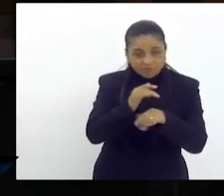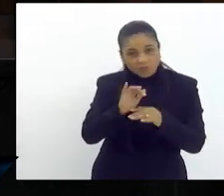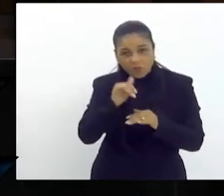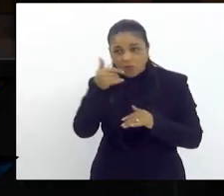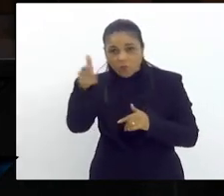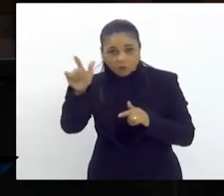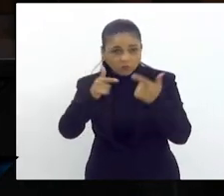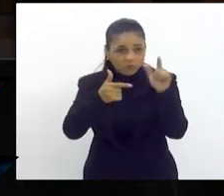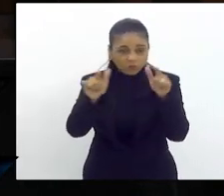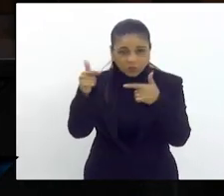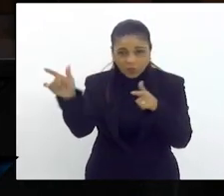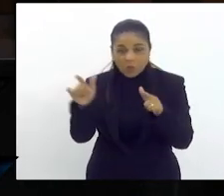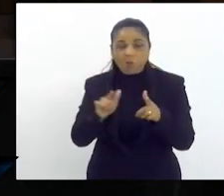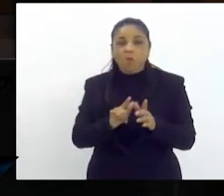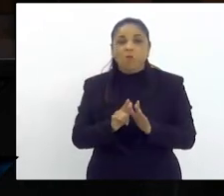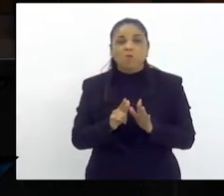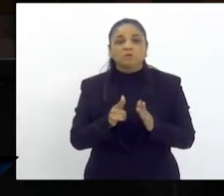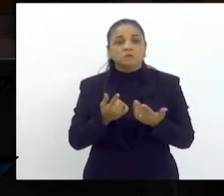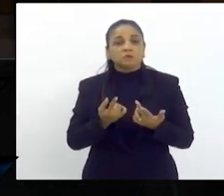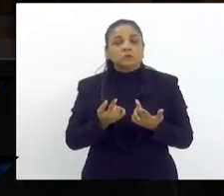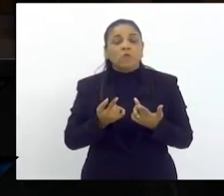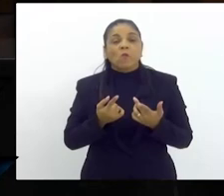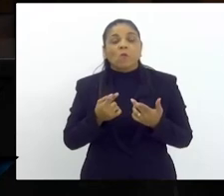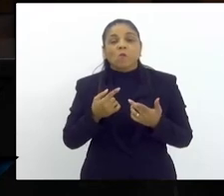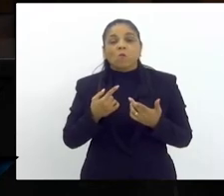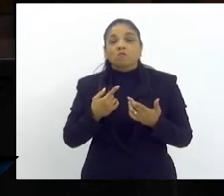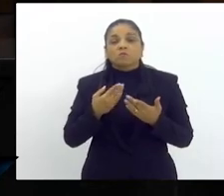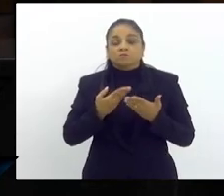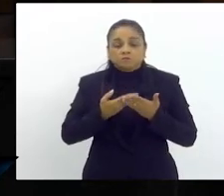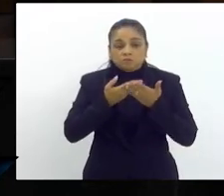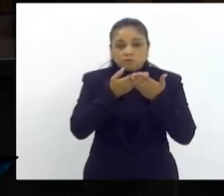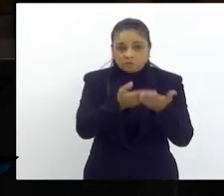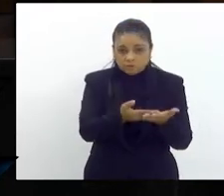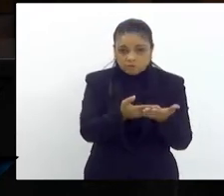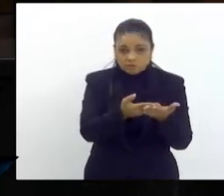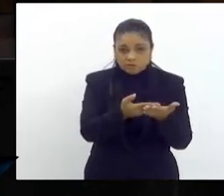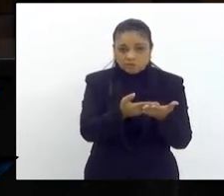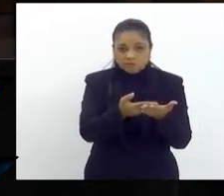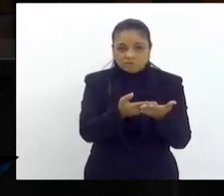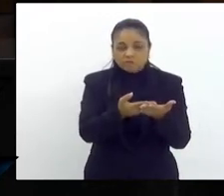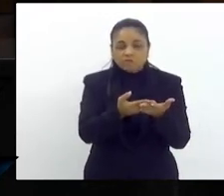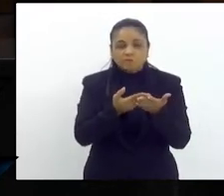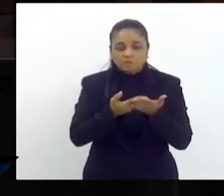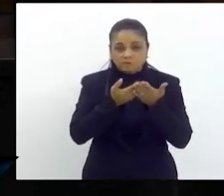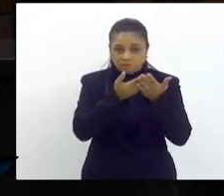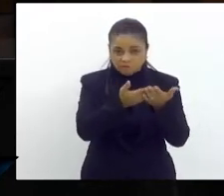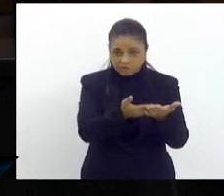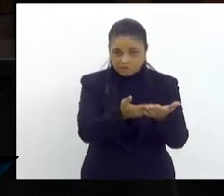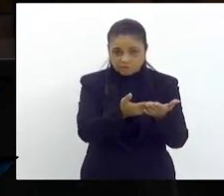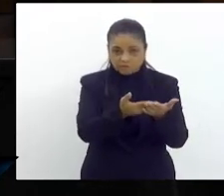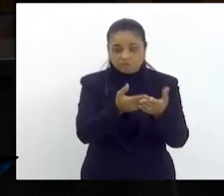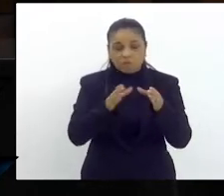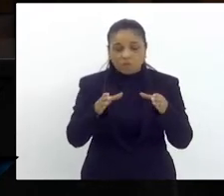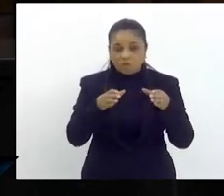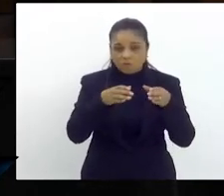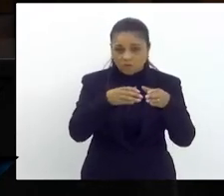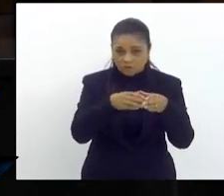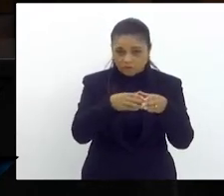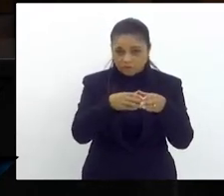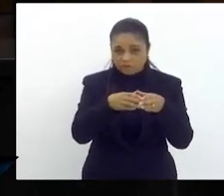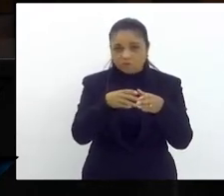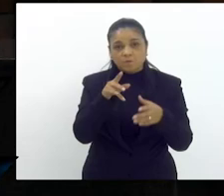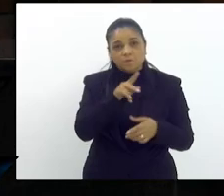estamos entrando com um encaminhamento a esta comissão Professor